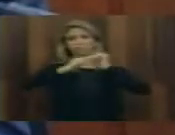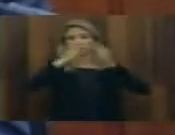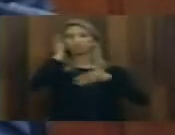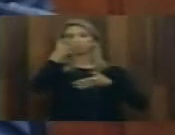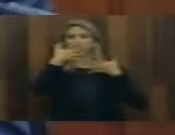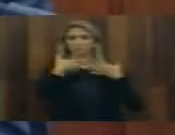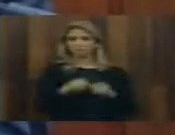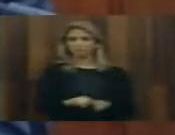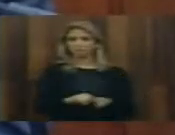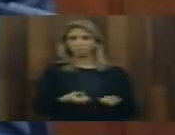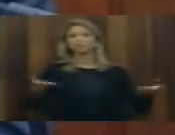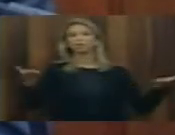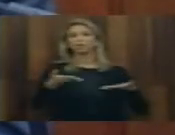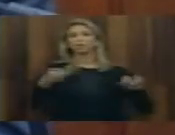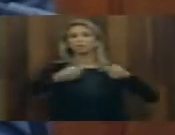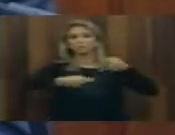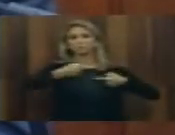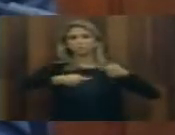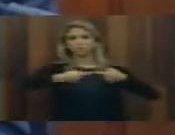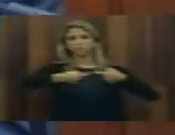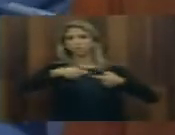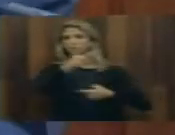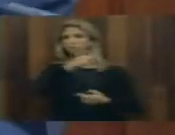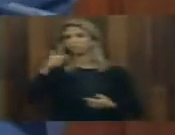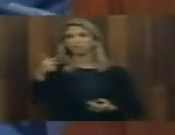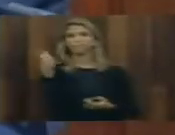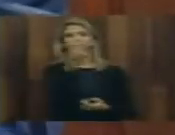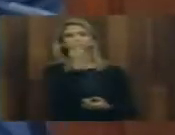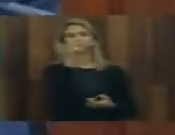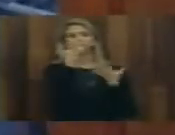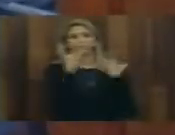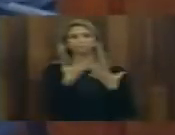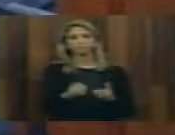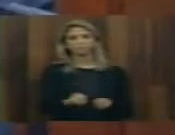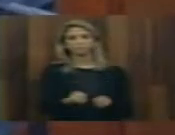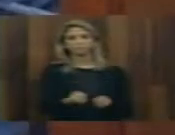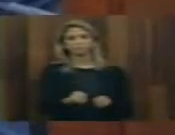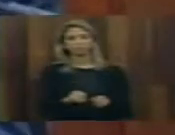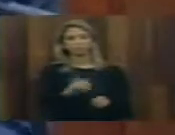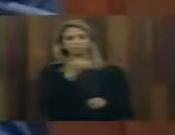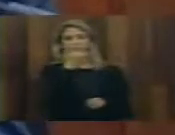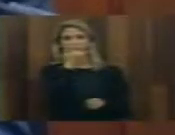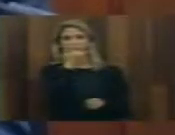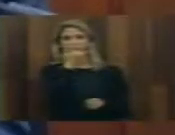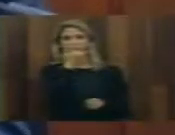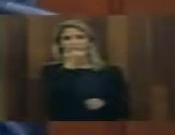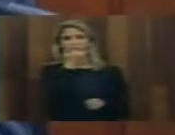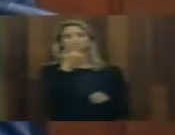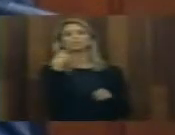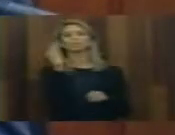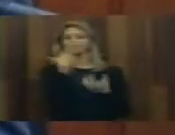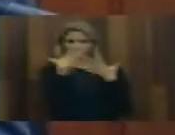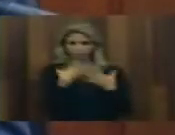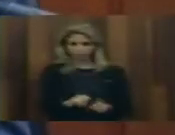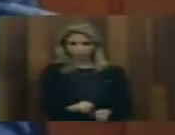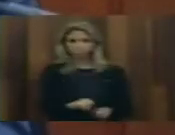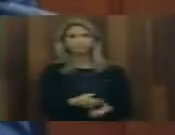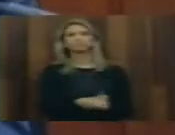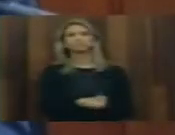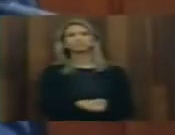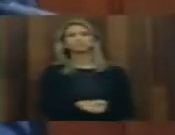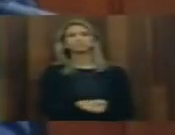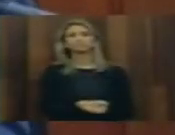favorável. Em discussão, parecer. Não havendo quem queira discutir, em votação, os favoráveis permaneçam como estão, aprovada por